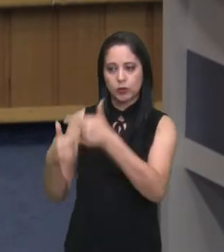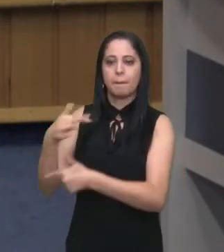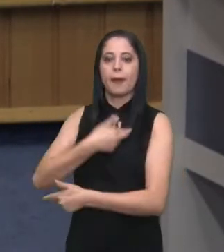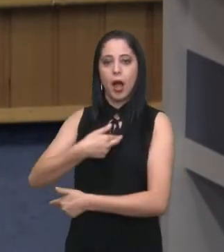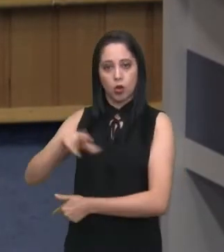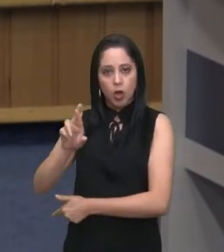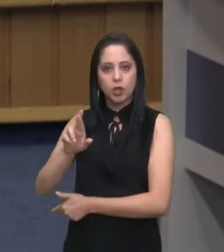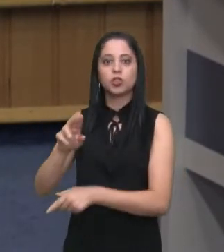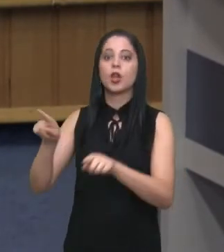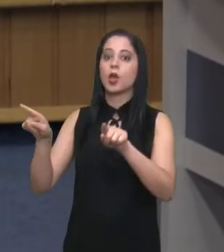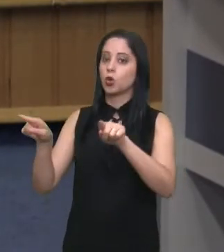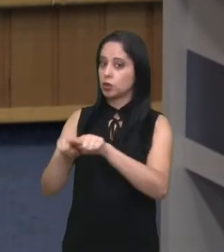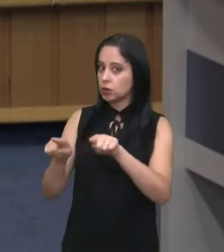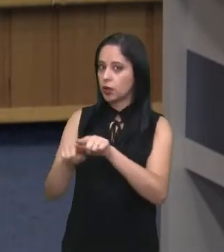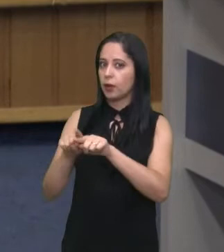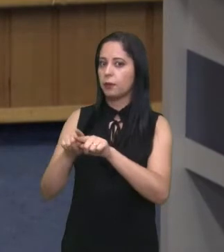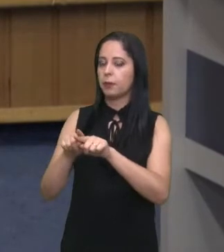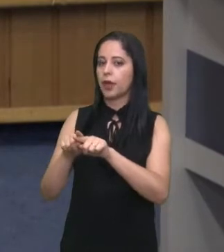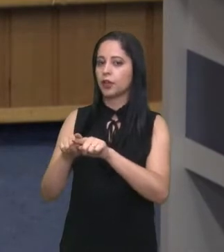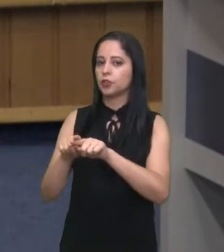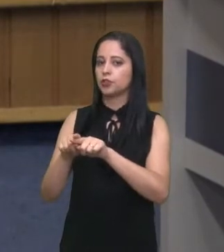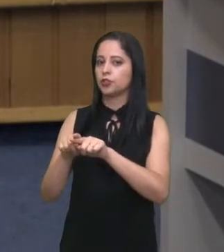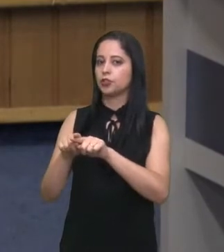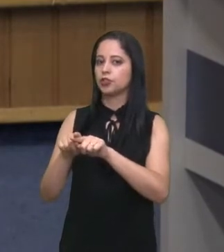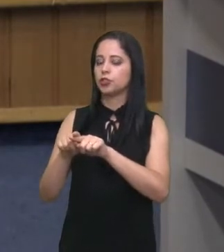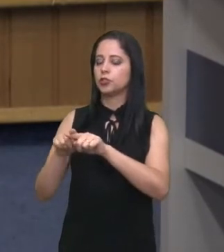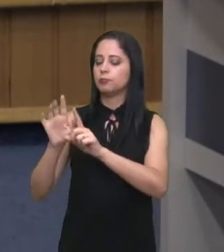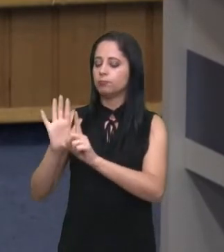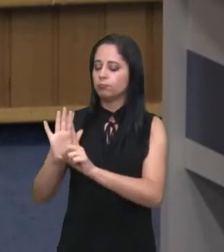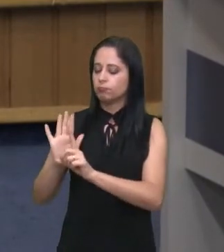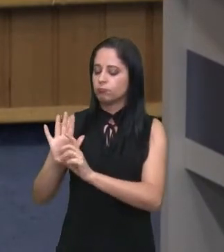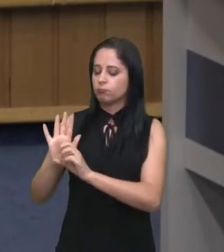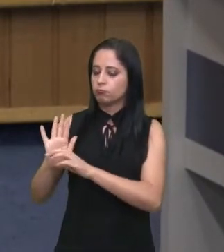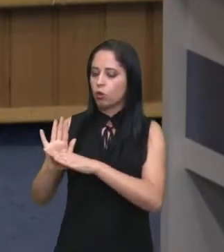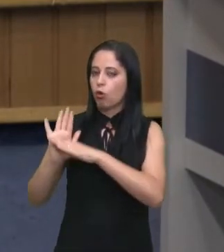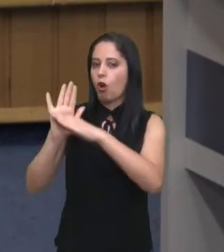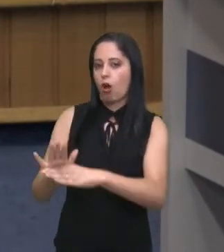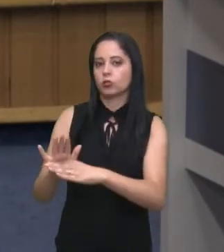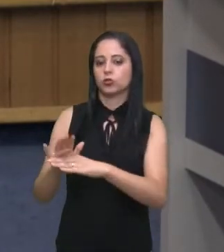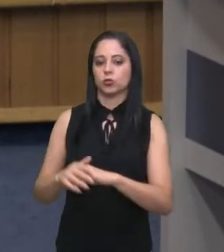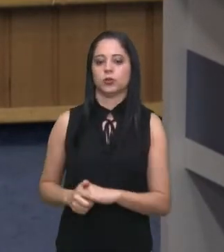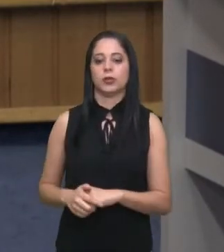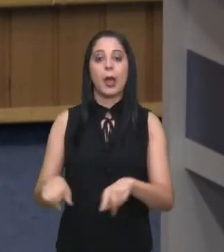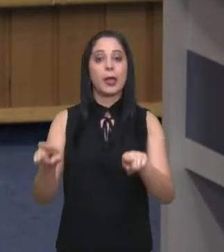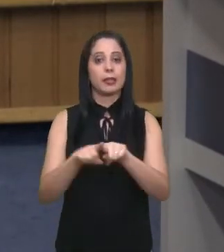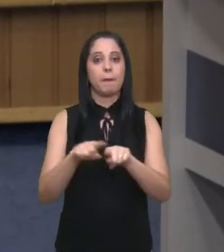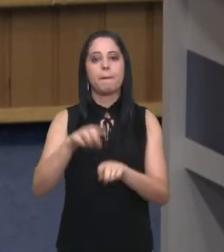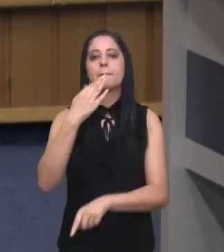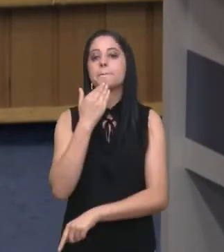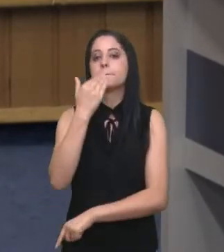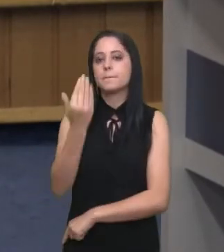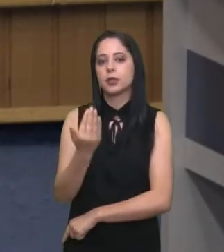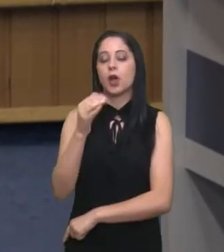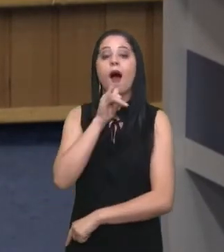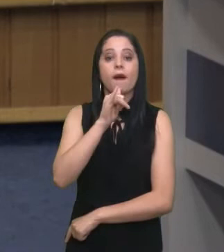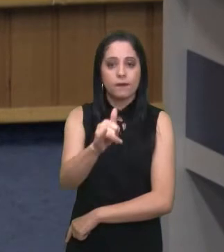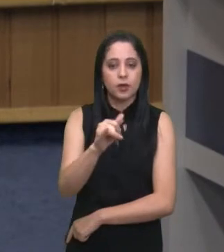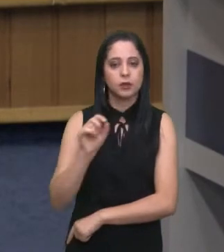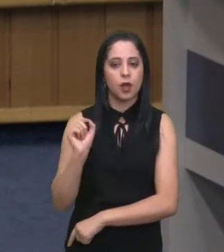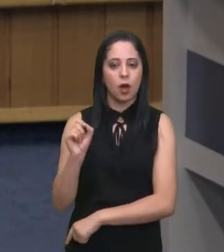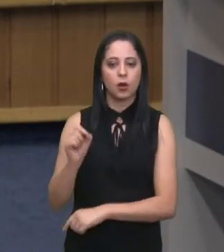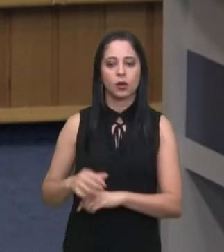de solidariedade com a população mais carente. E também queria pedir aqui, fazer um aviso,